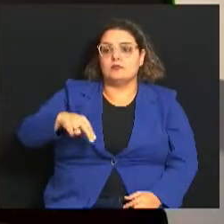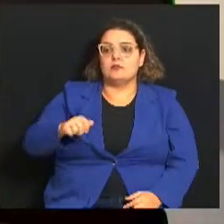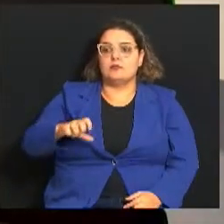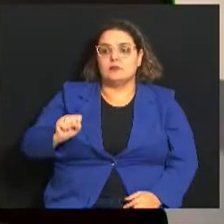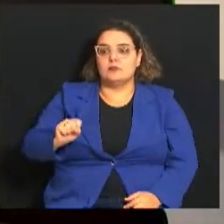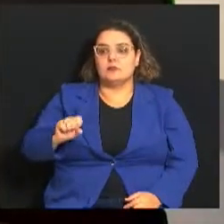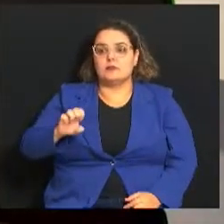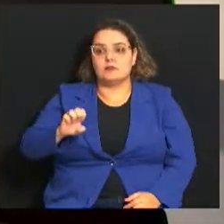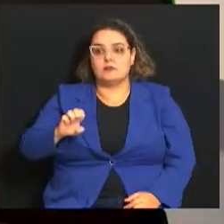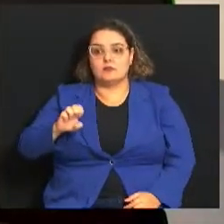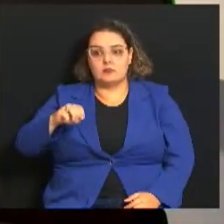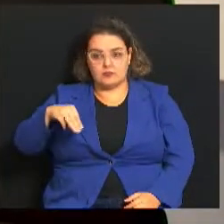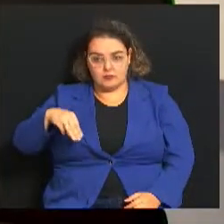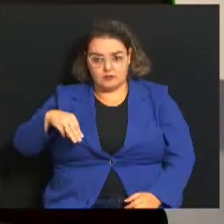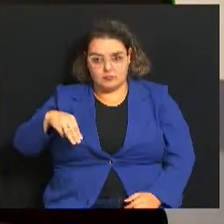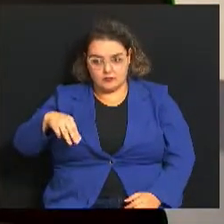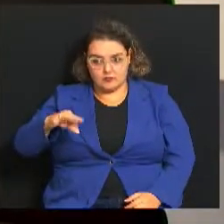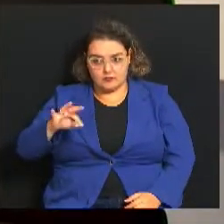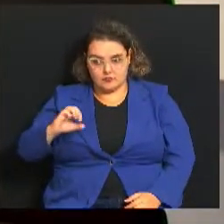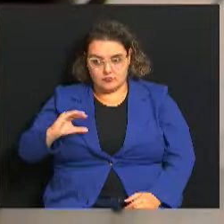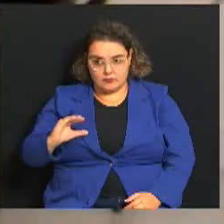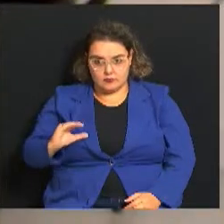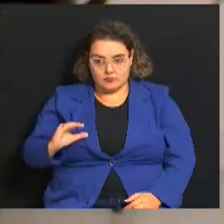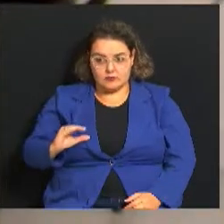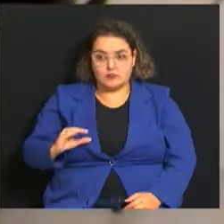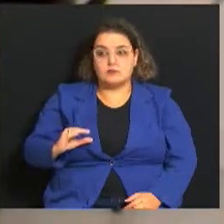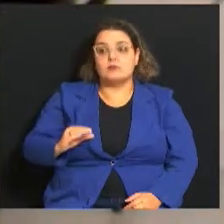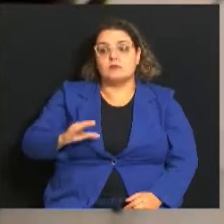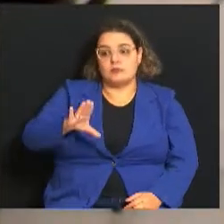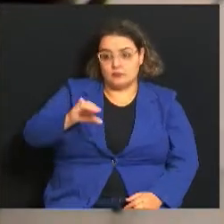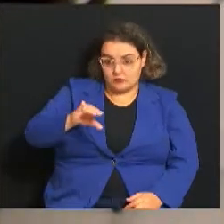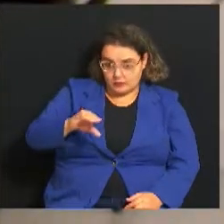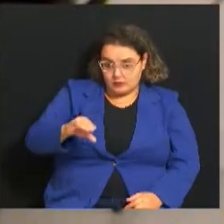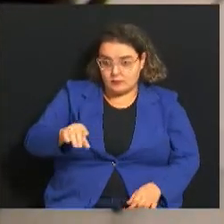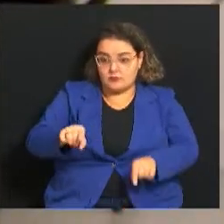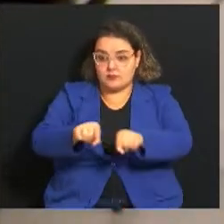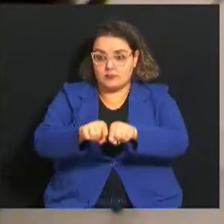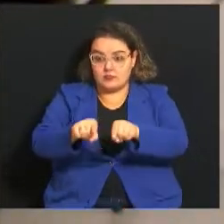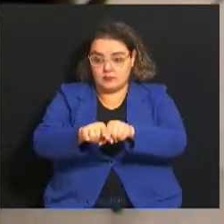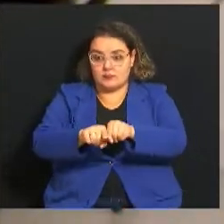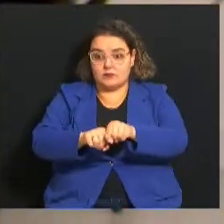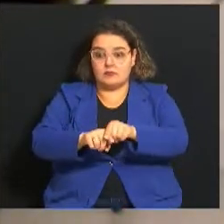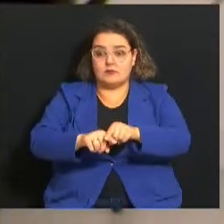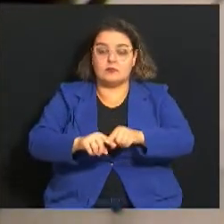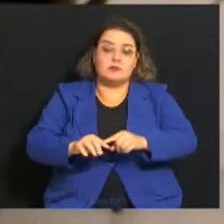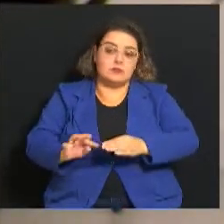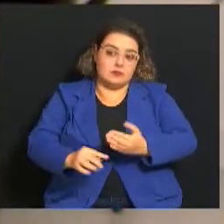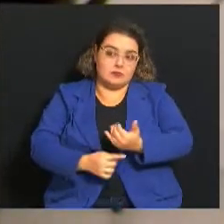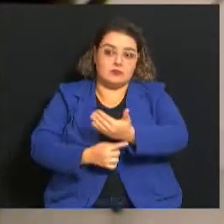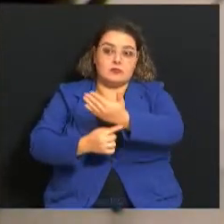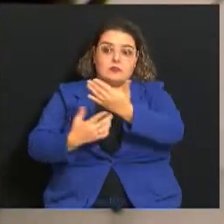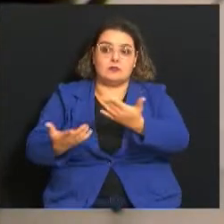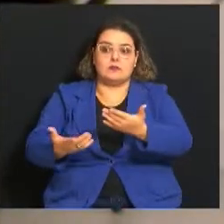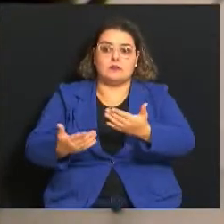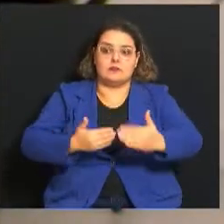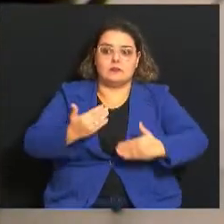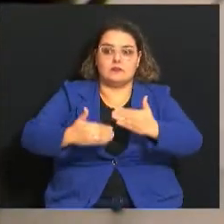se envolverem com a ciência e tecnologia. O objetivo mesmo é resgatar essa autonomia, esse processo delas. E aí,